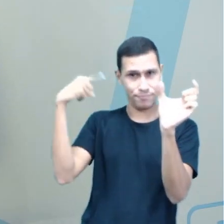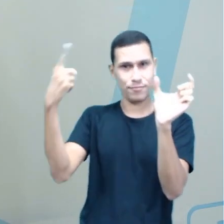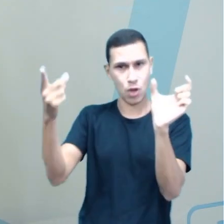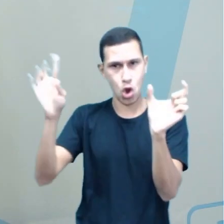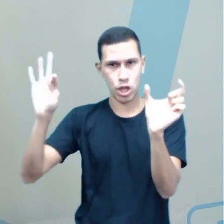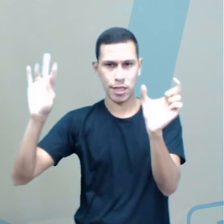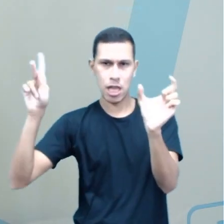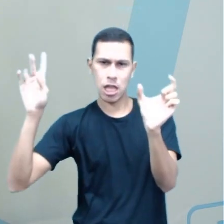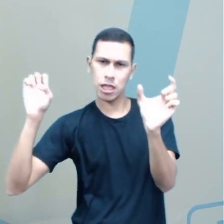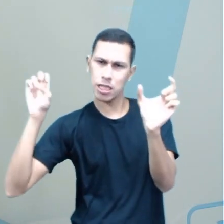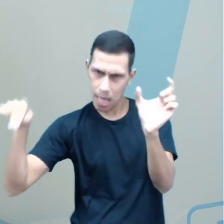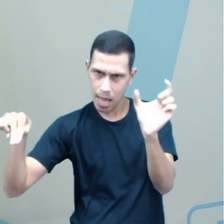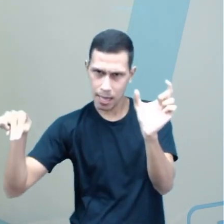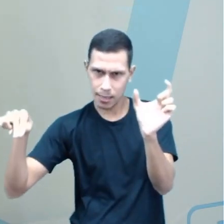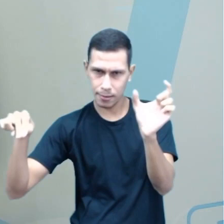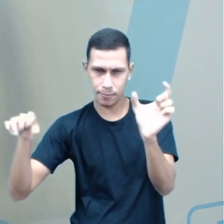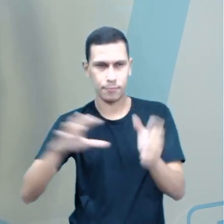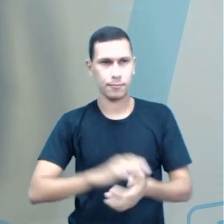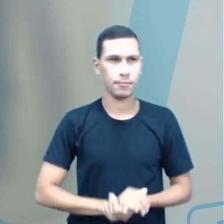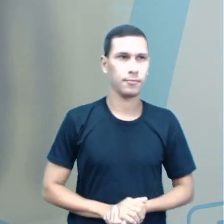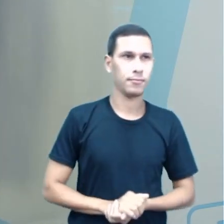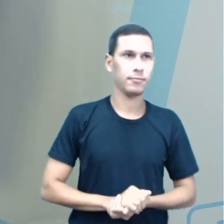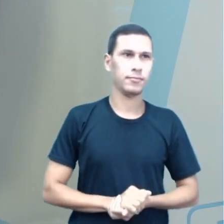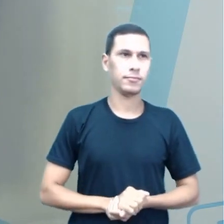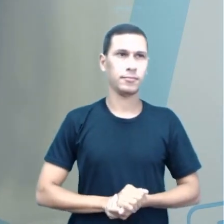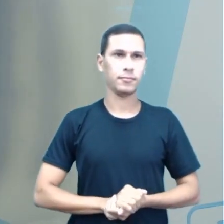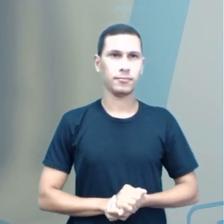Mais rápido que.